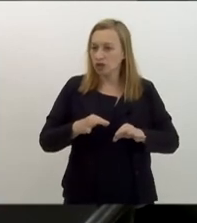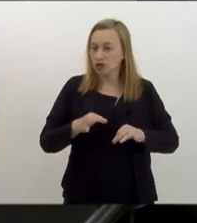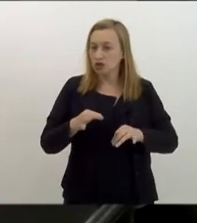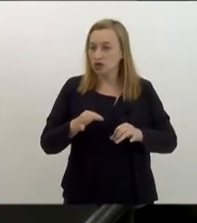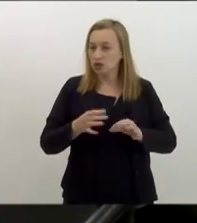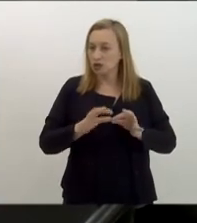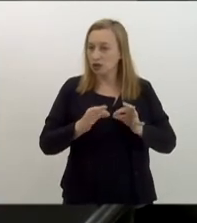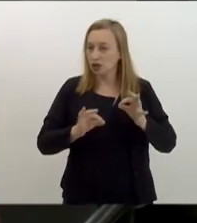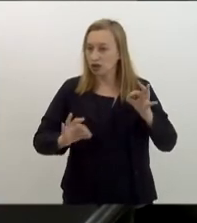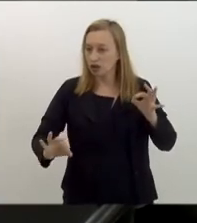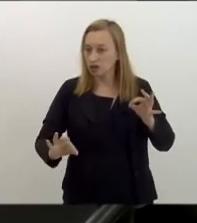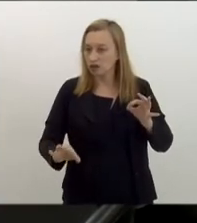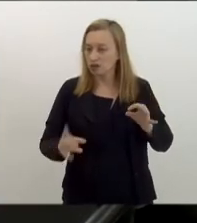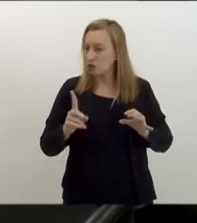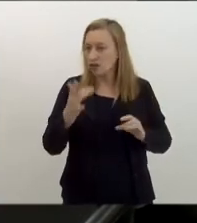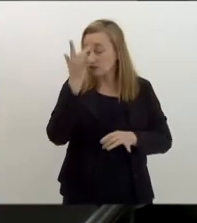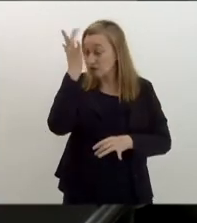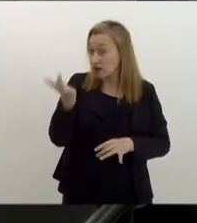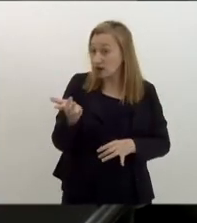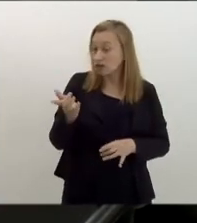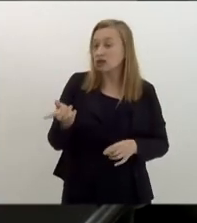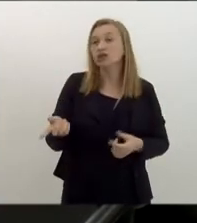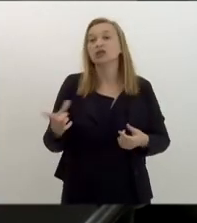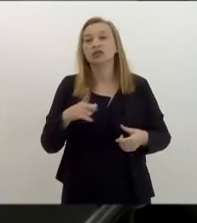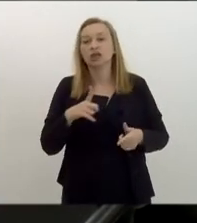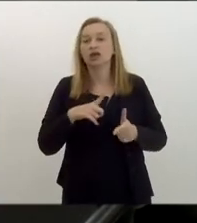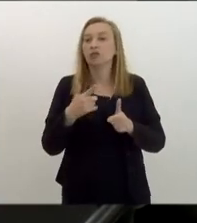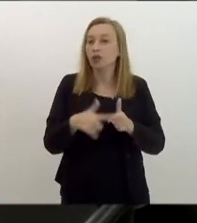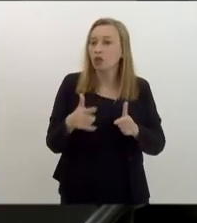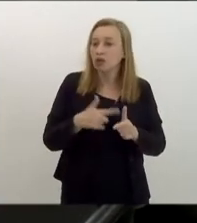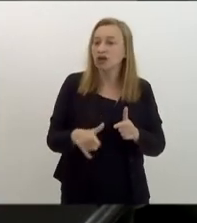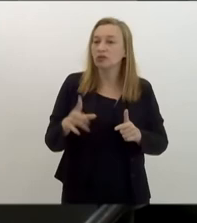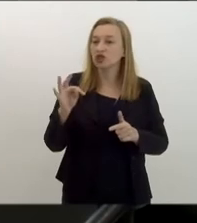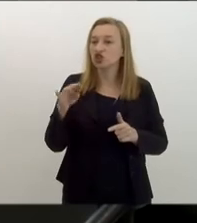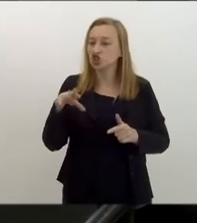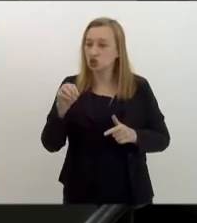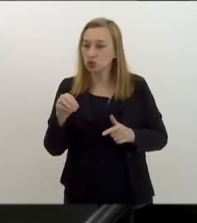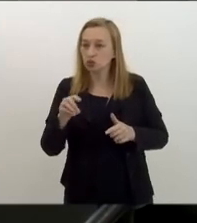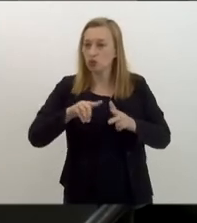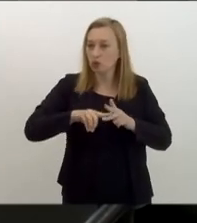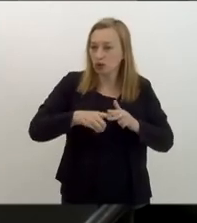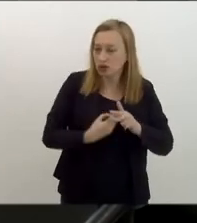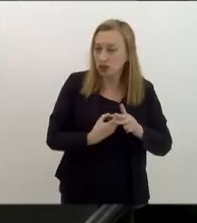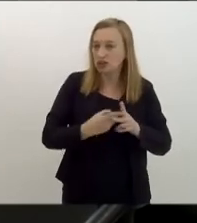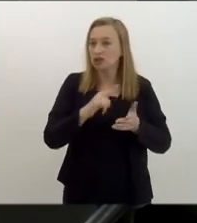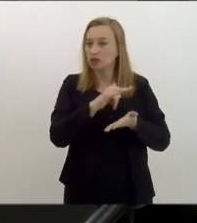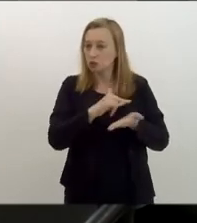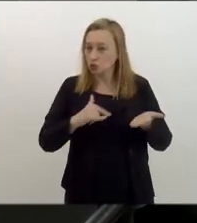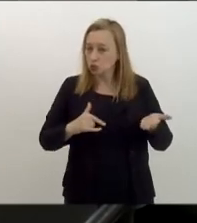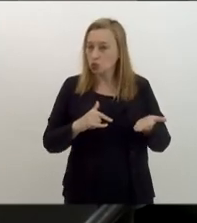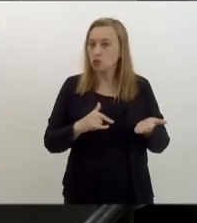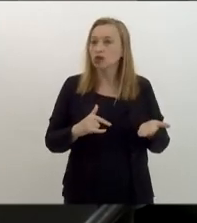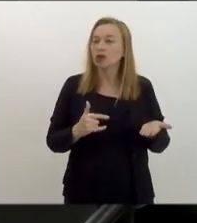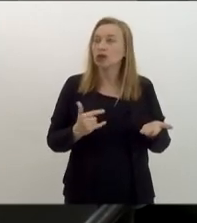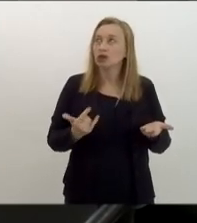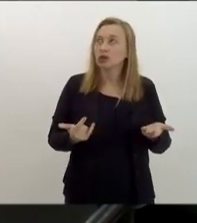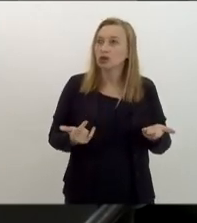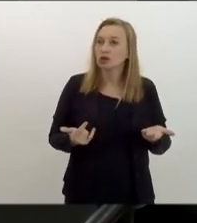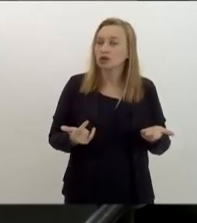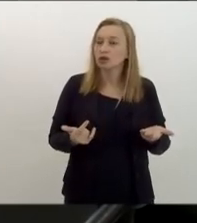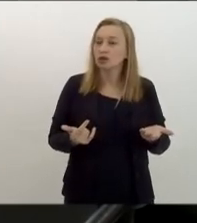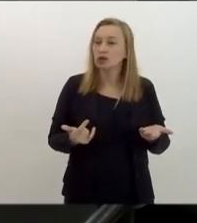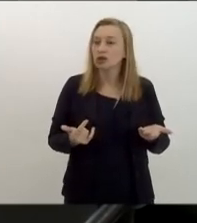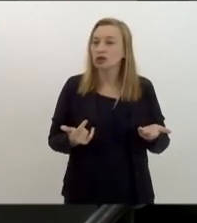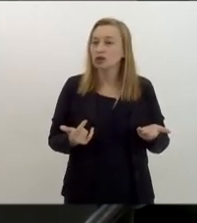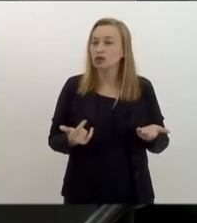porque ele além de ter problemas de titularização regularização da titular da titularização o